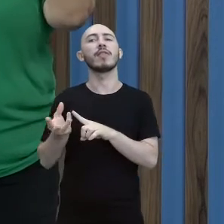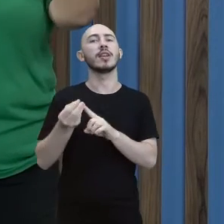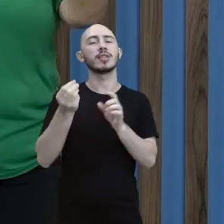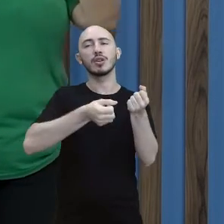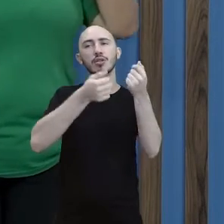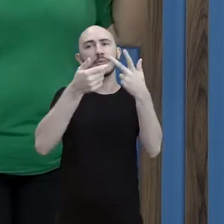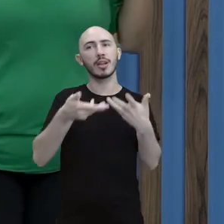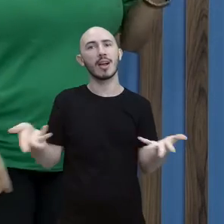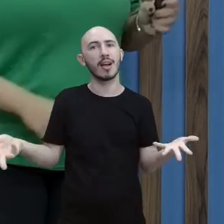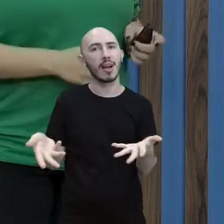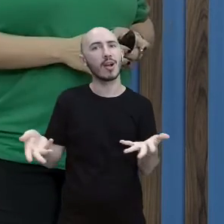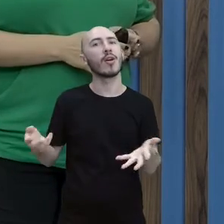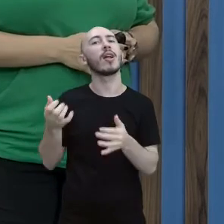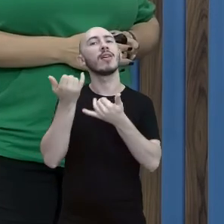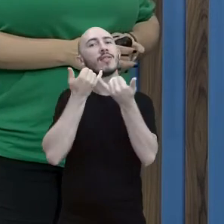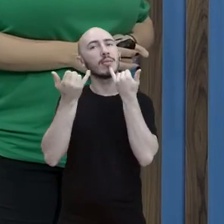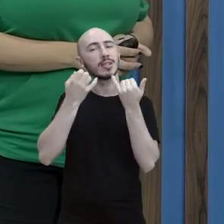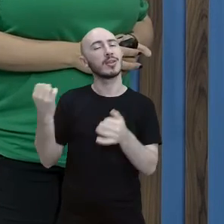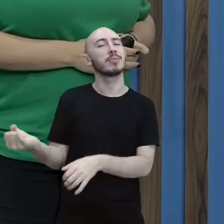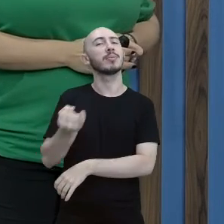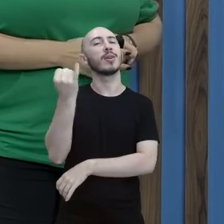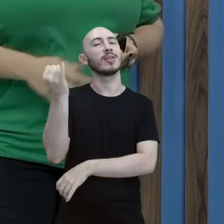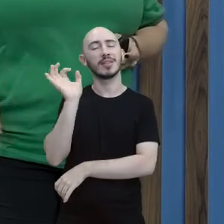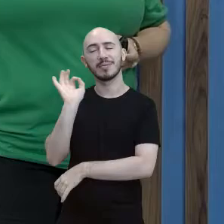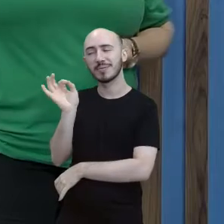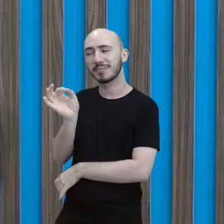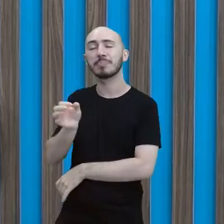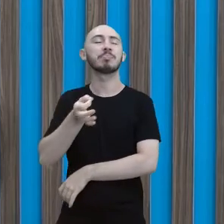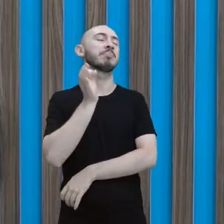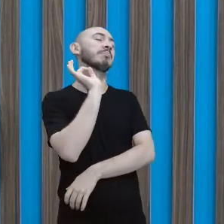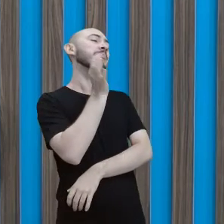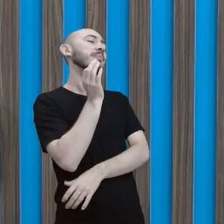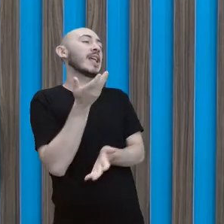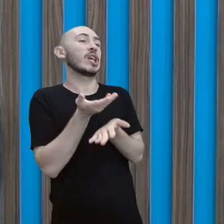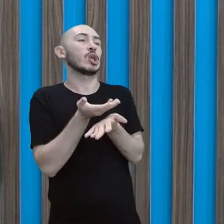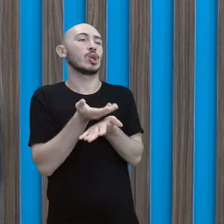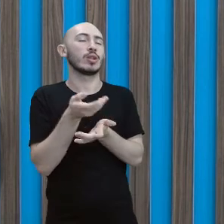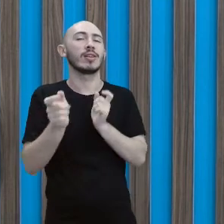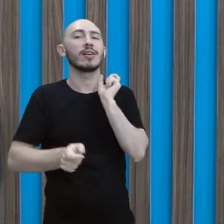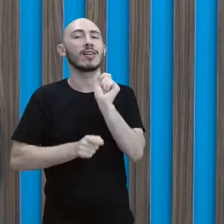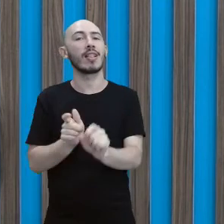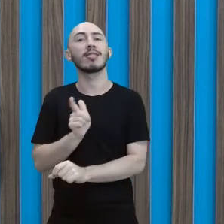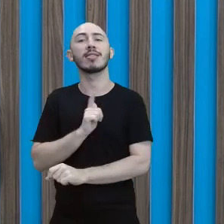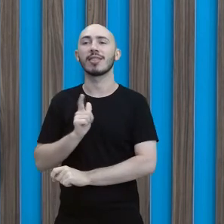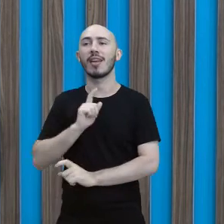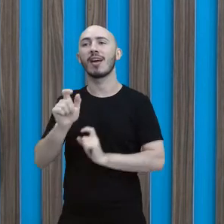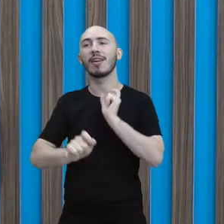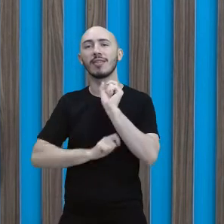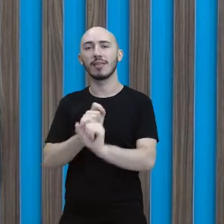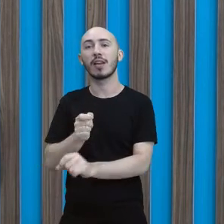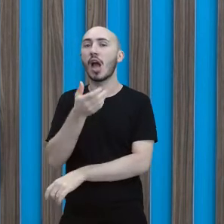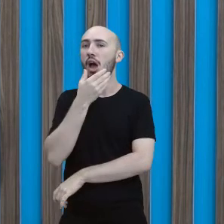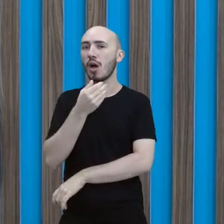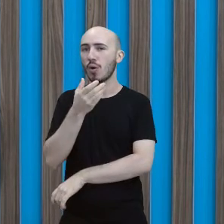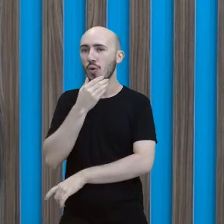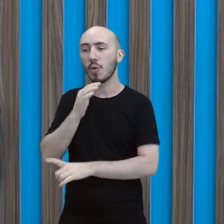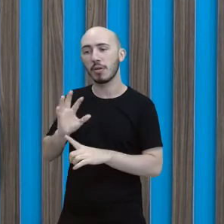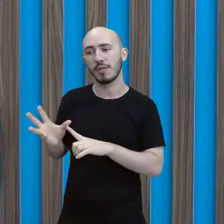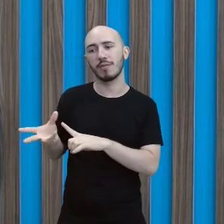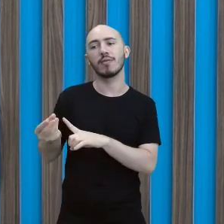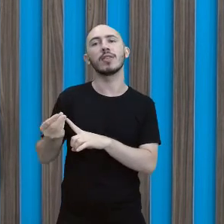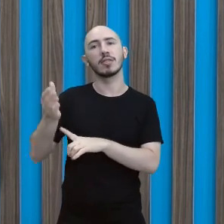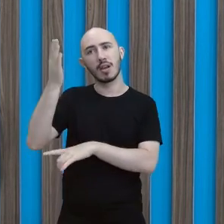essa informação importantíssima, não foi, professora? Exatamente, né? Teve um físico aí bastante